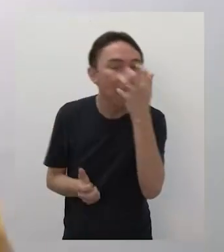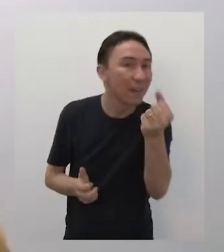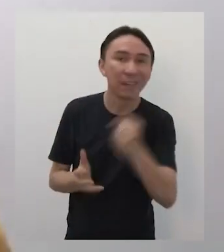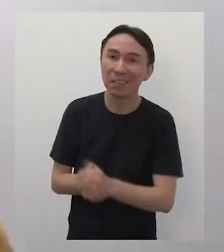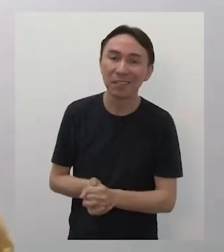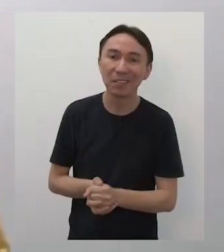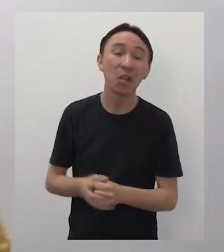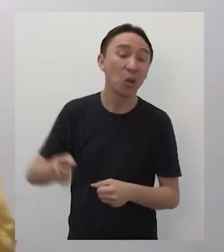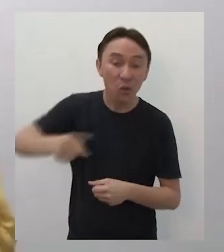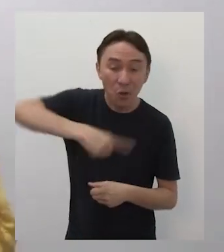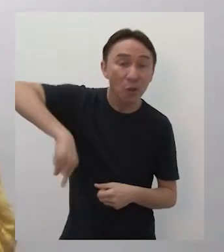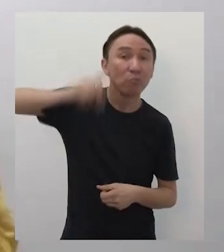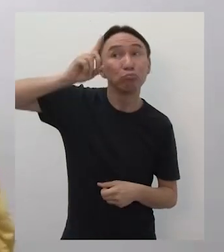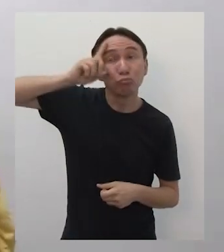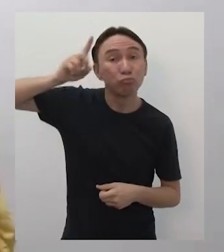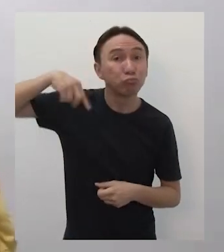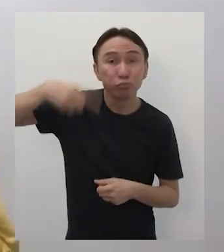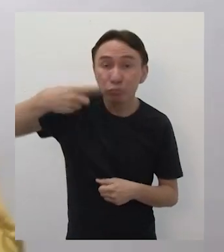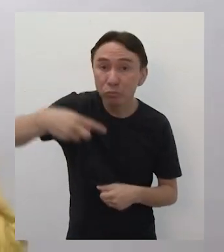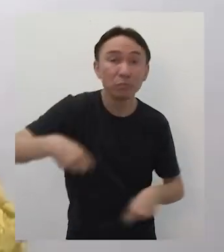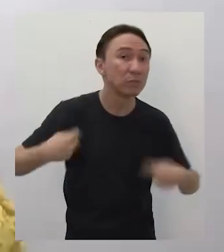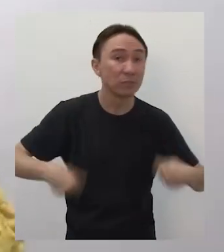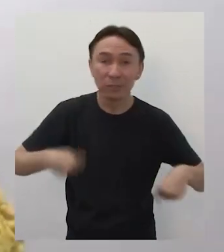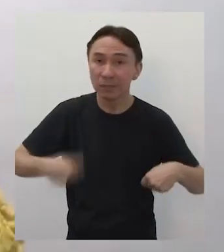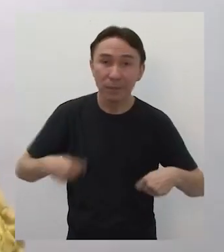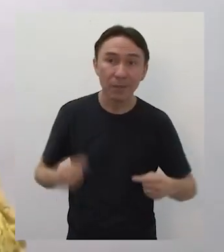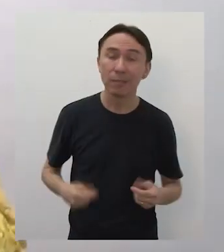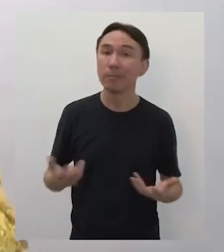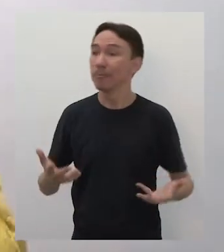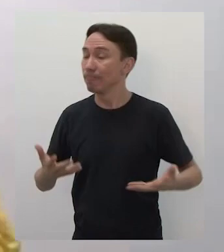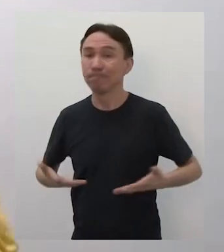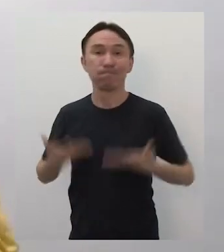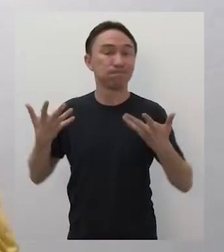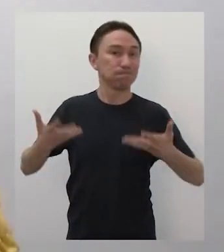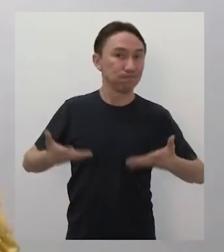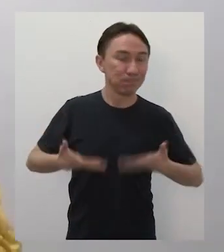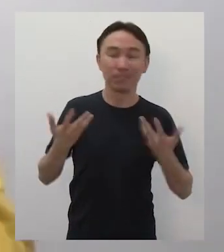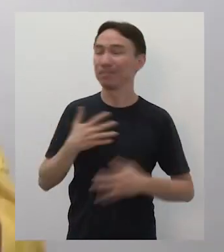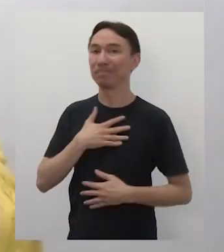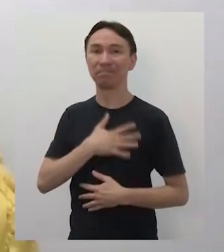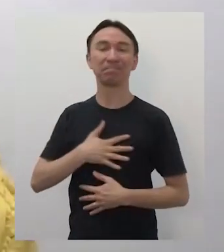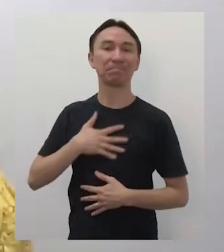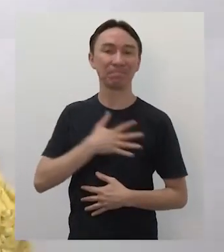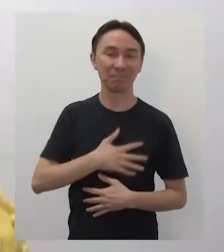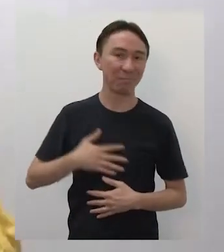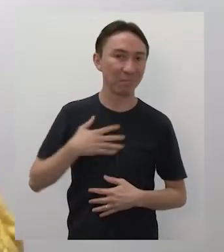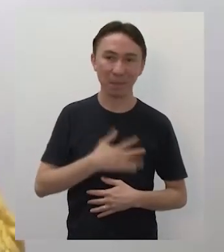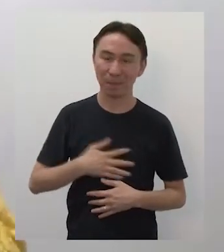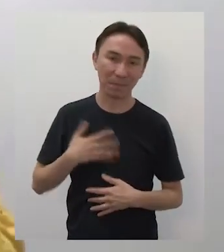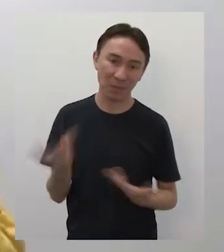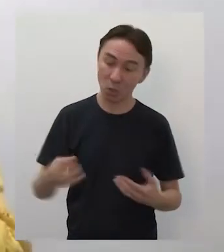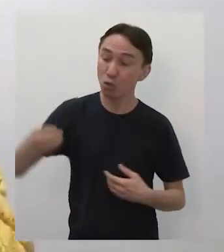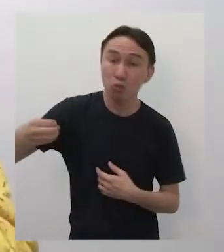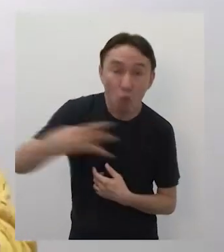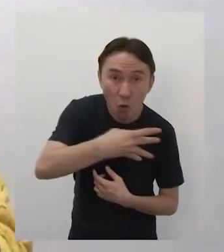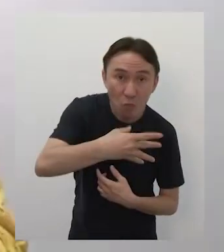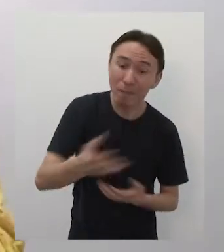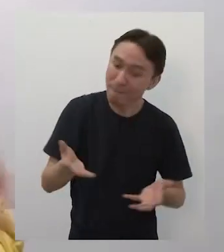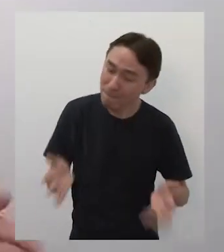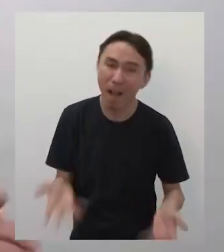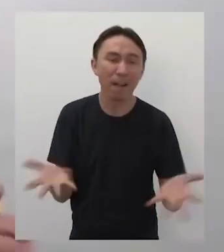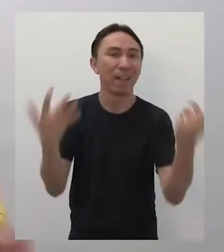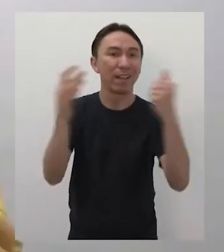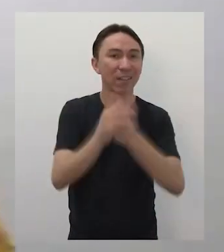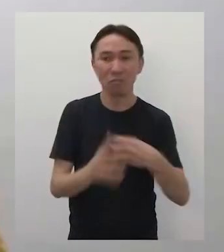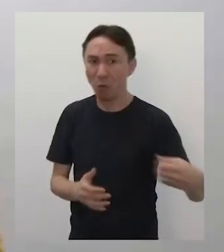nosso cotidiano mais intenso, mais saboroso. Viva o novo, não